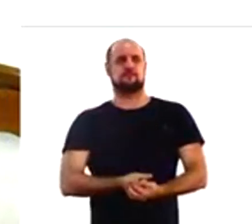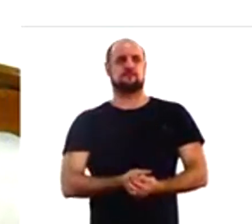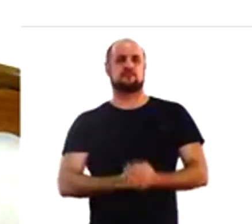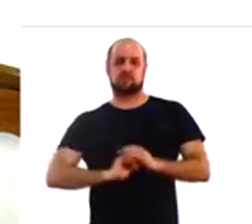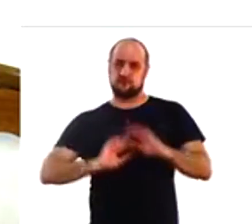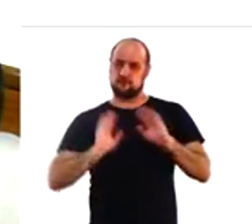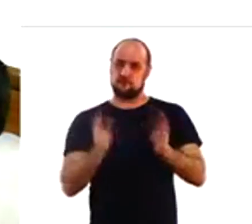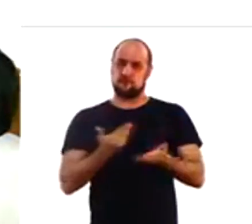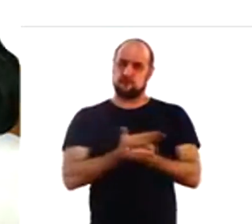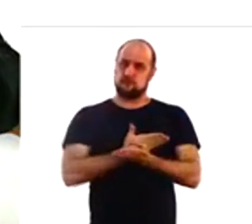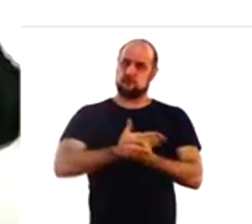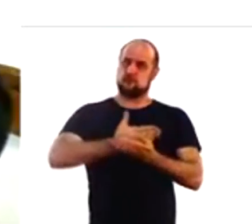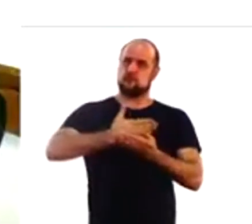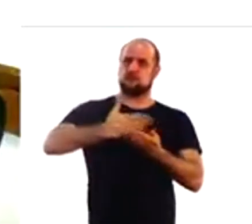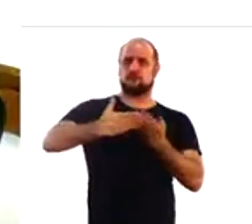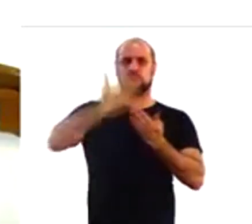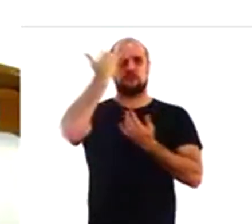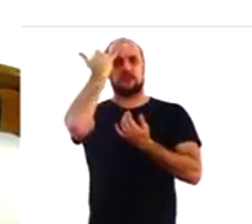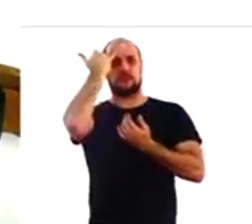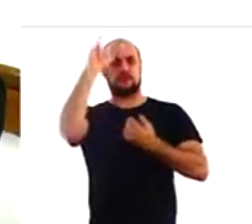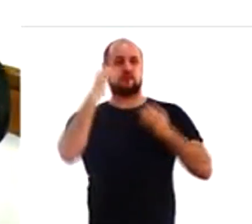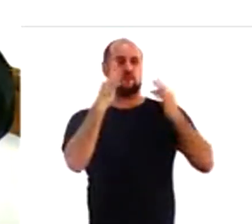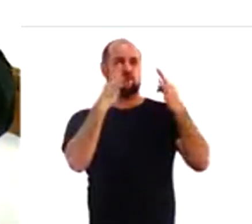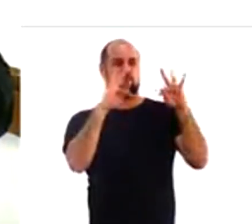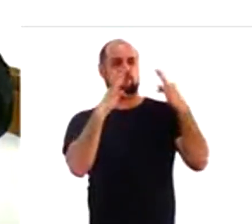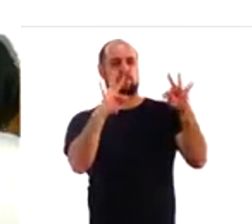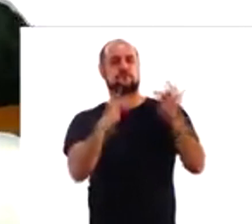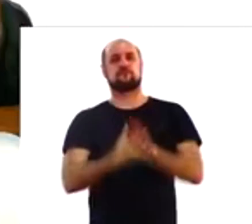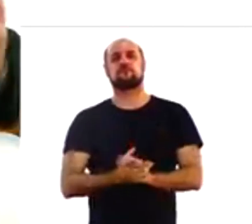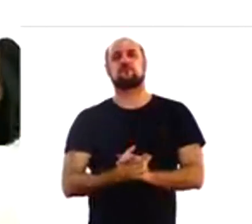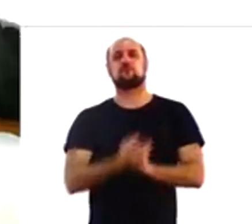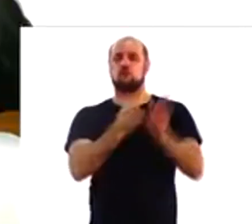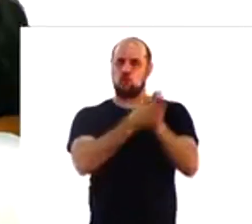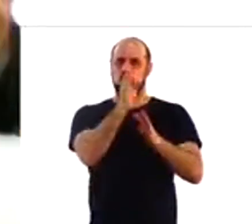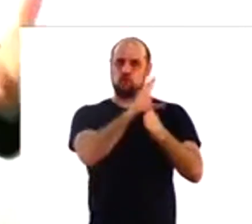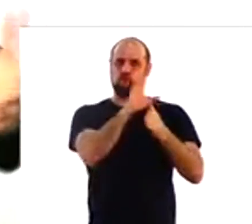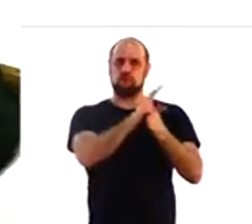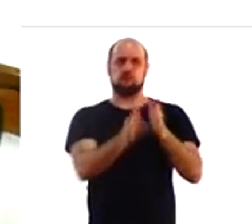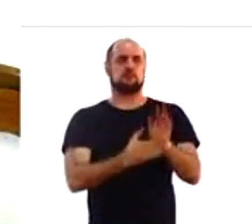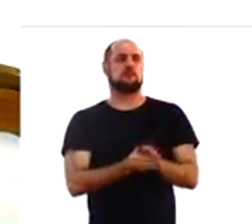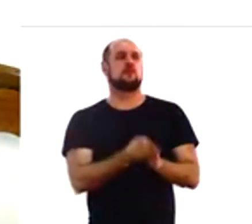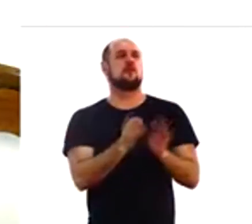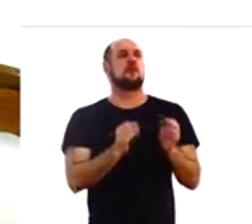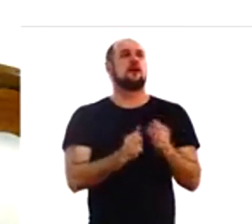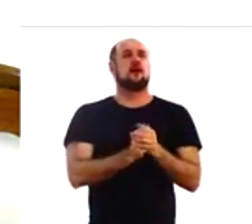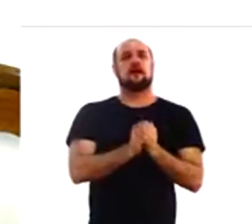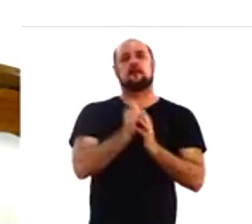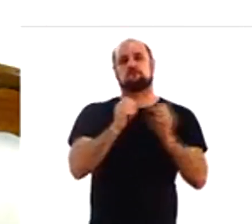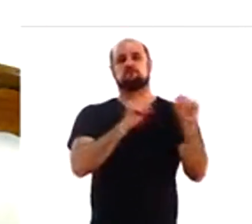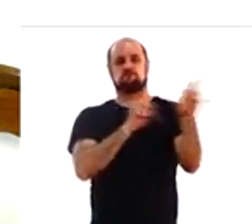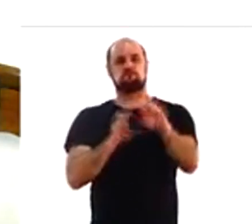uma parênese de Paulo a Tito. Parênese são aconselhamentos, instruções. Aqueles que